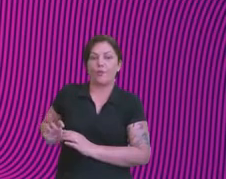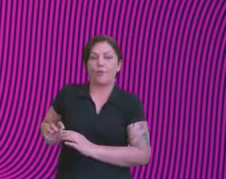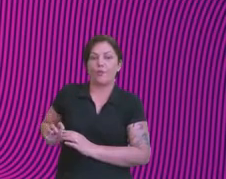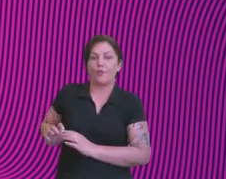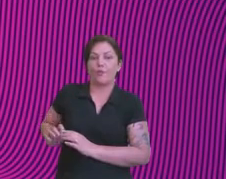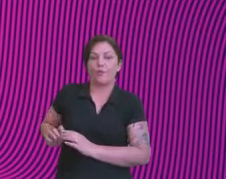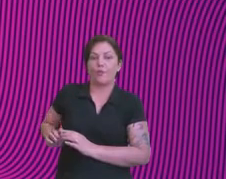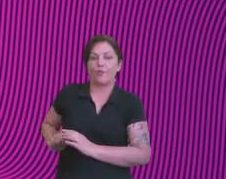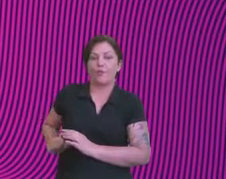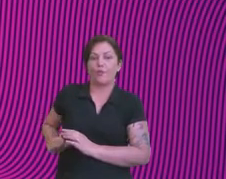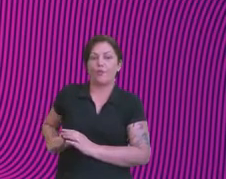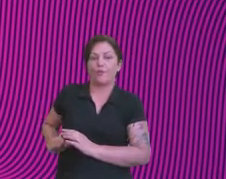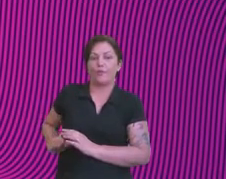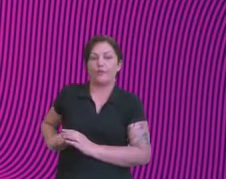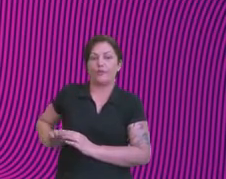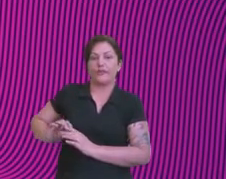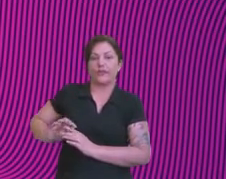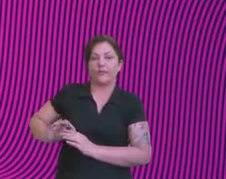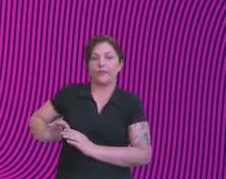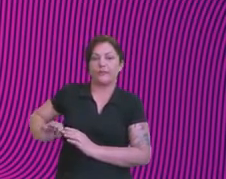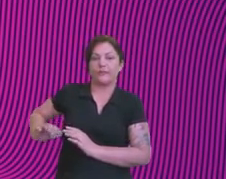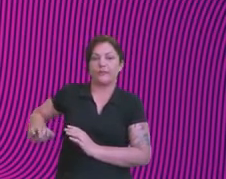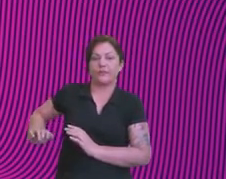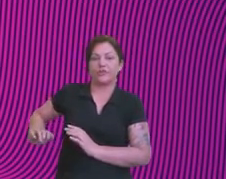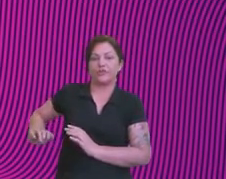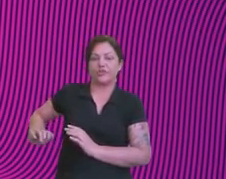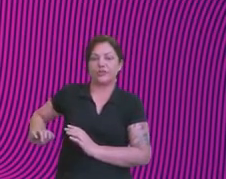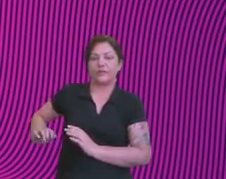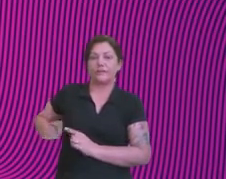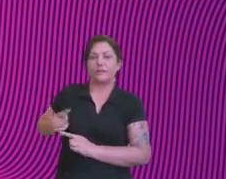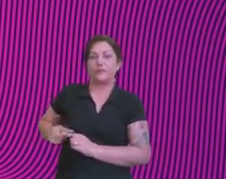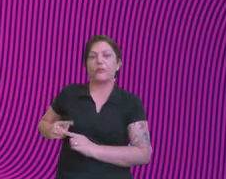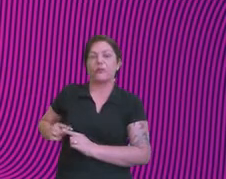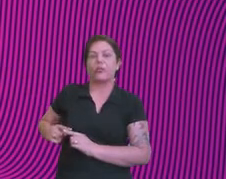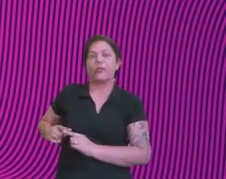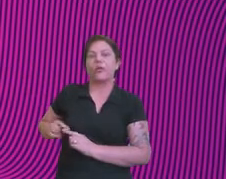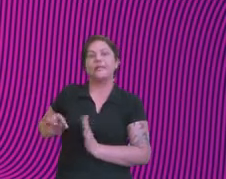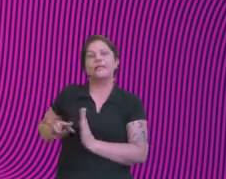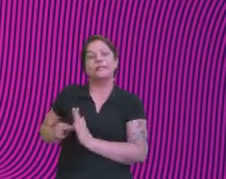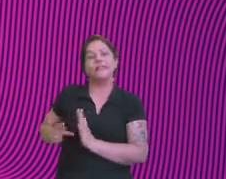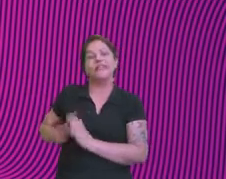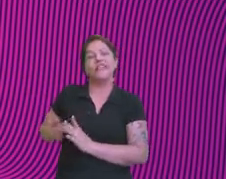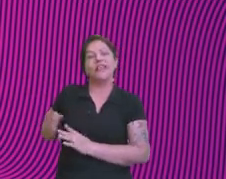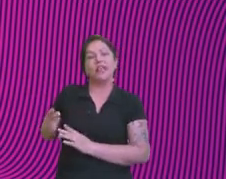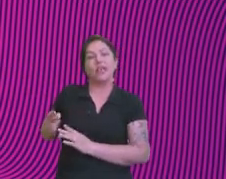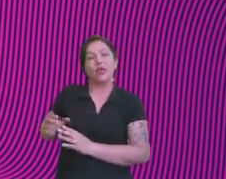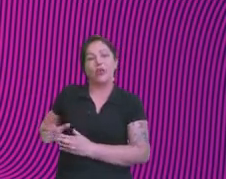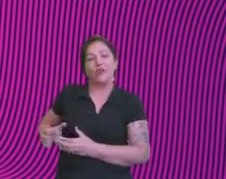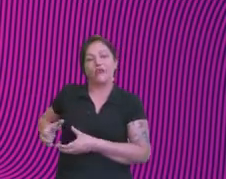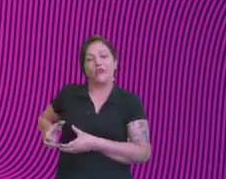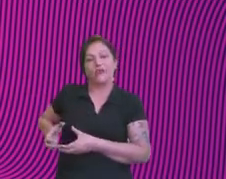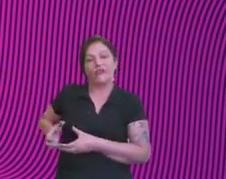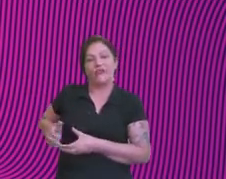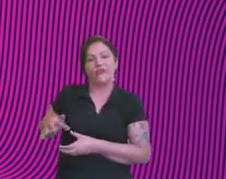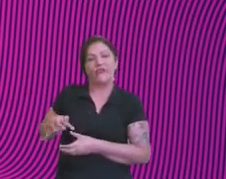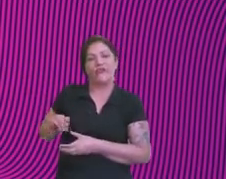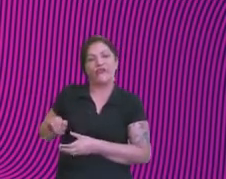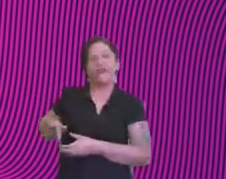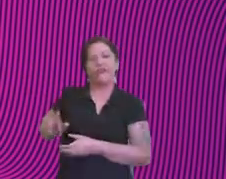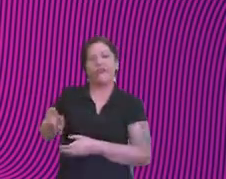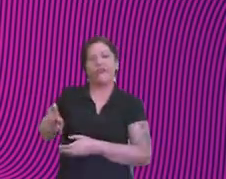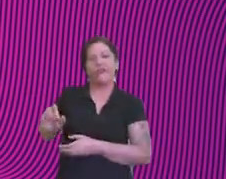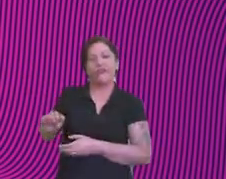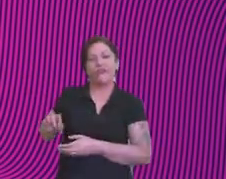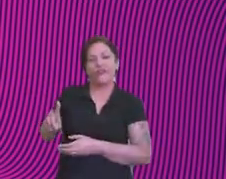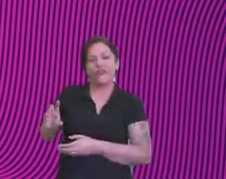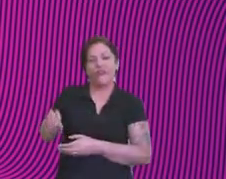hepáticas, para promover hipertrofia. Então, isso seria uma forma que a gente poderia auxiliar aí no tratamento